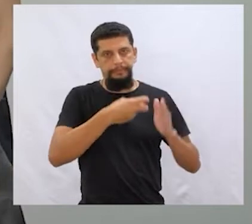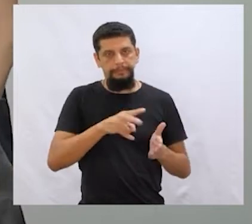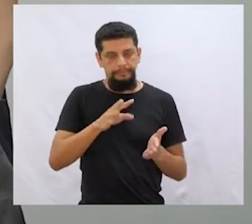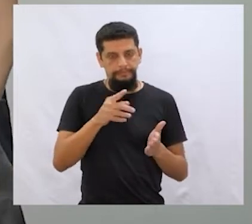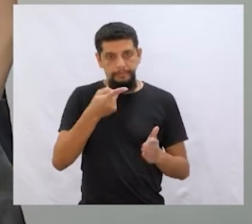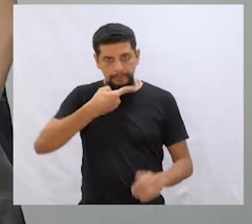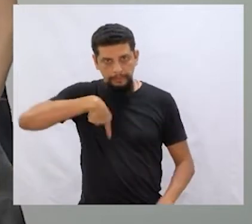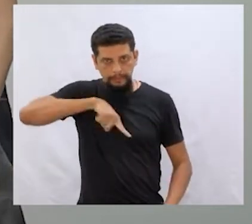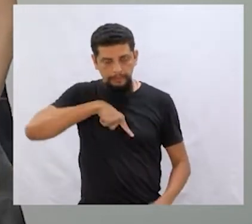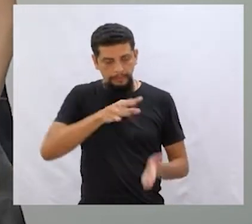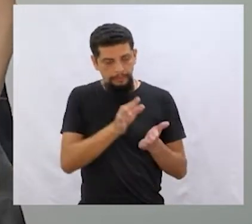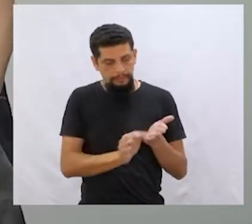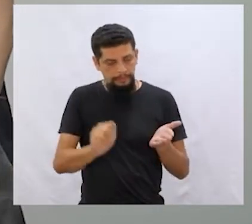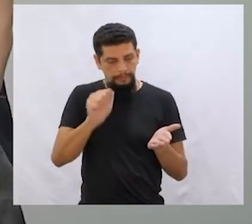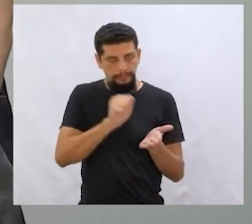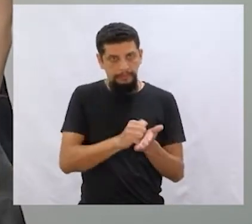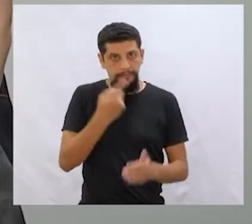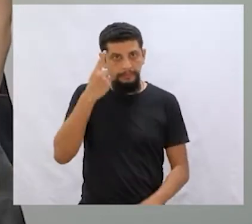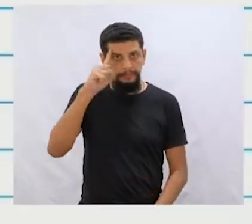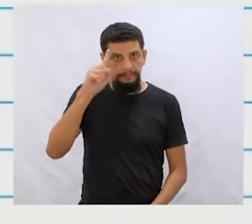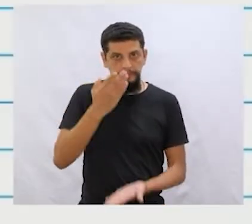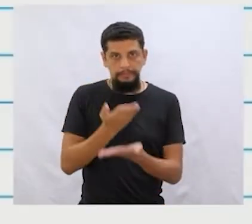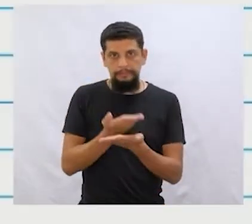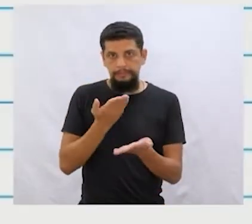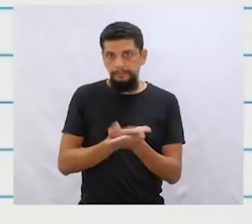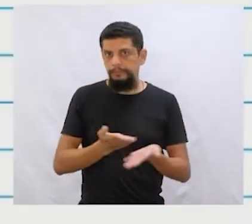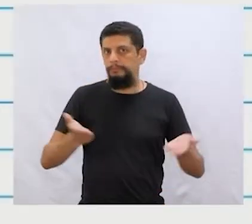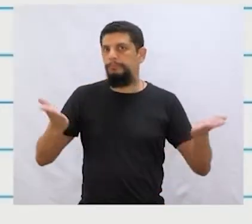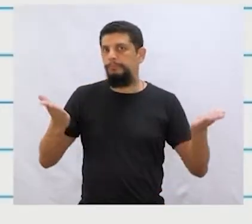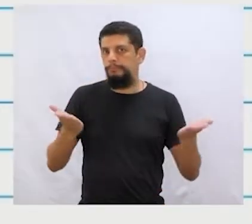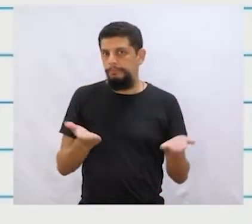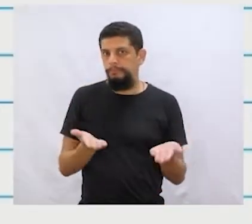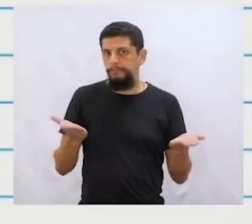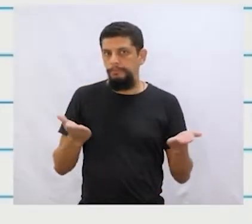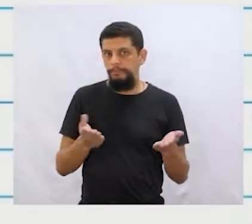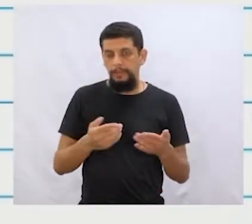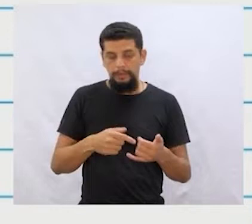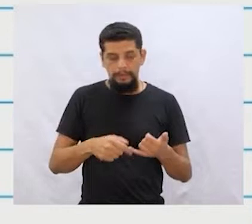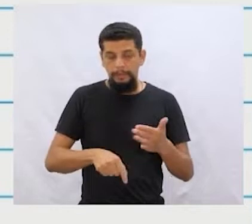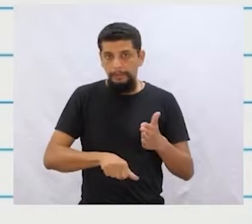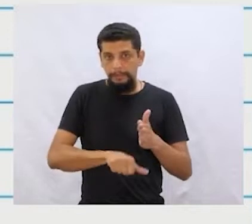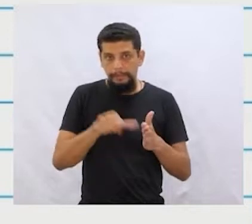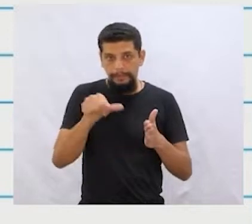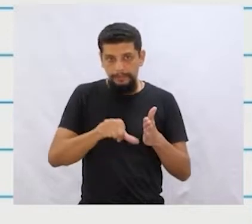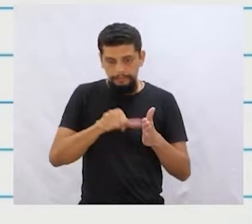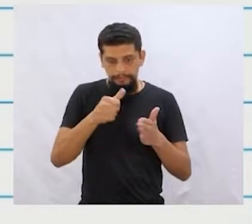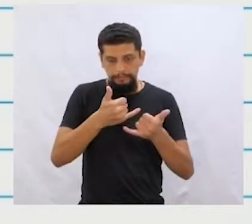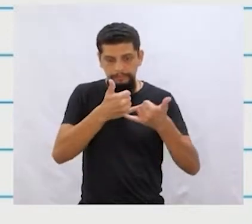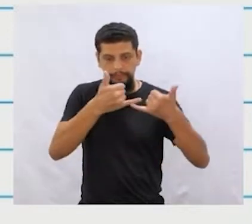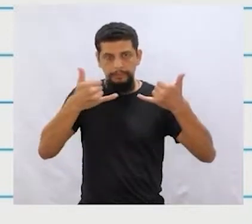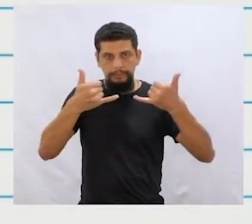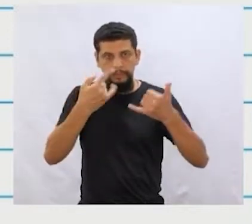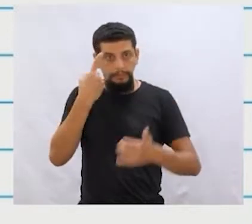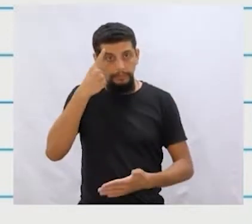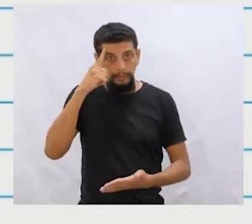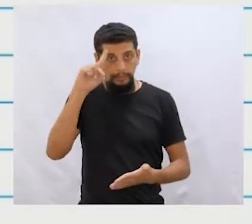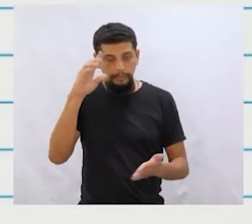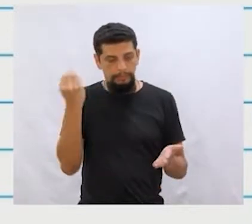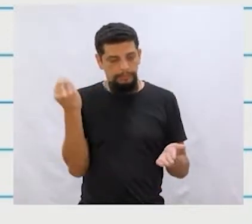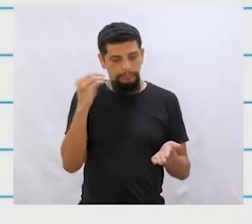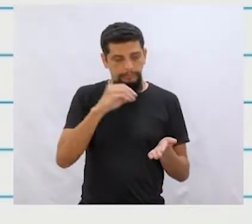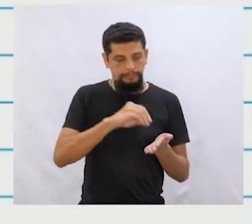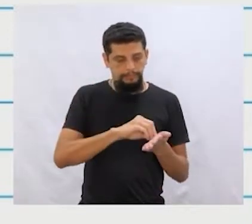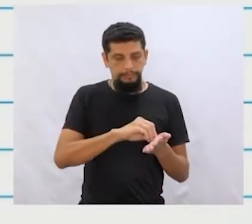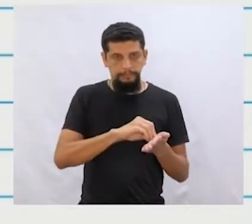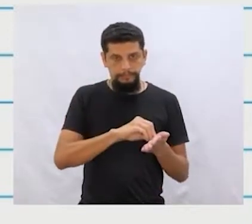vamos registrar a data e a aula de hoje. Então, na primeira linha, vocês vão colocar a data de